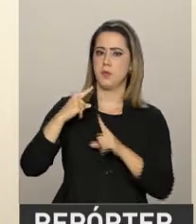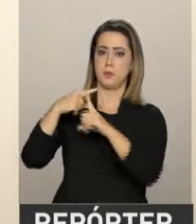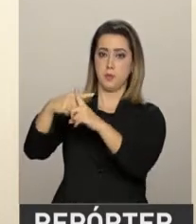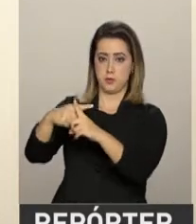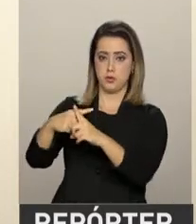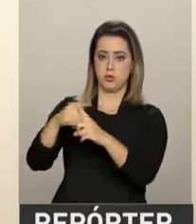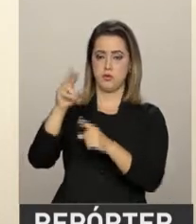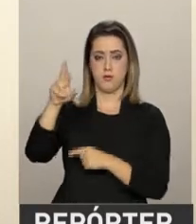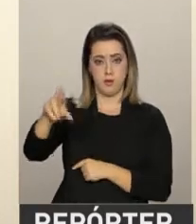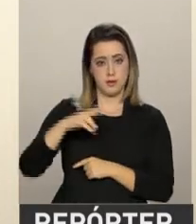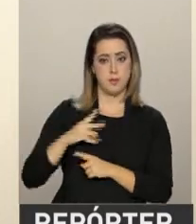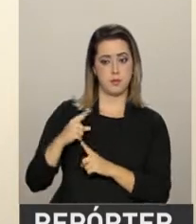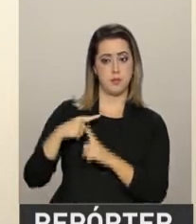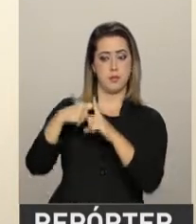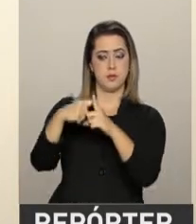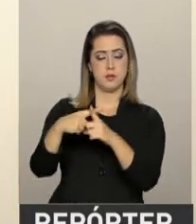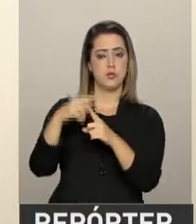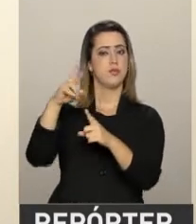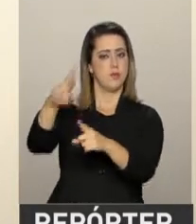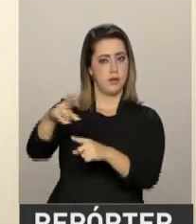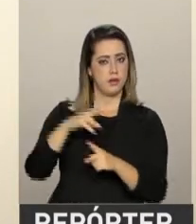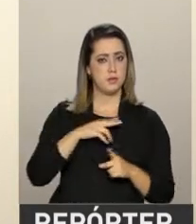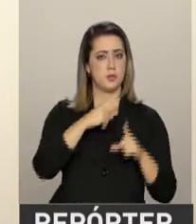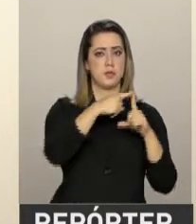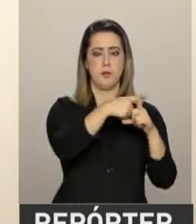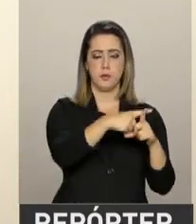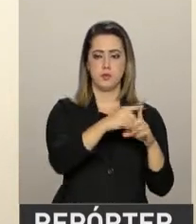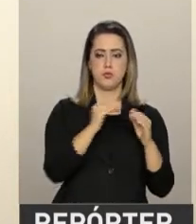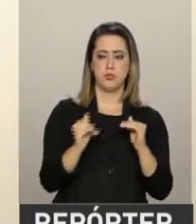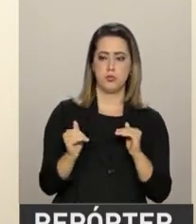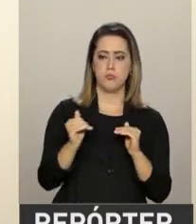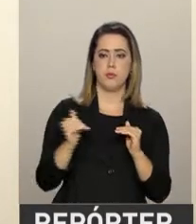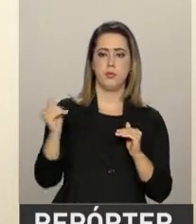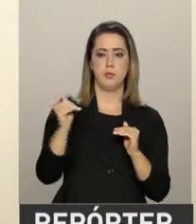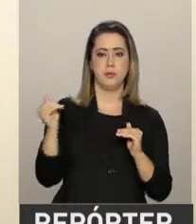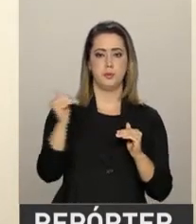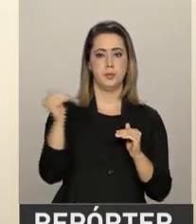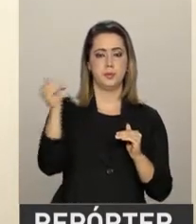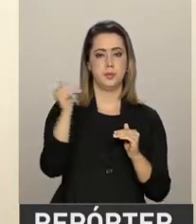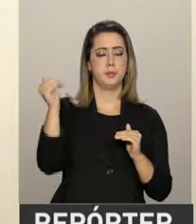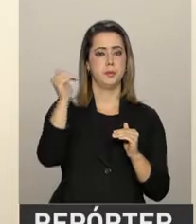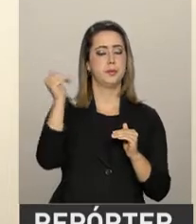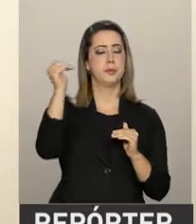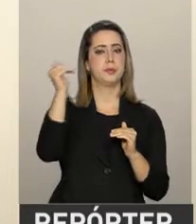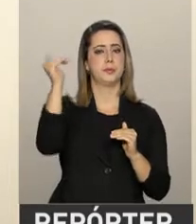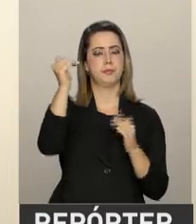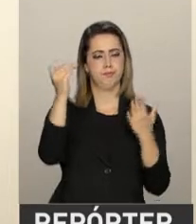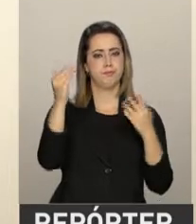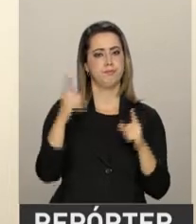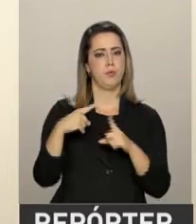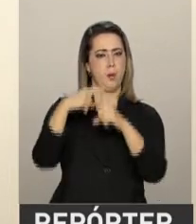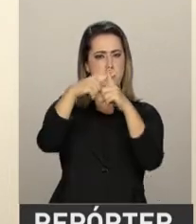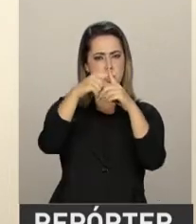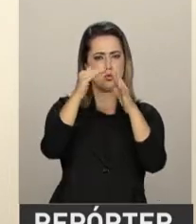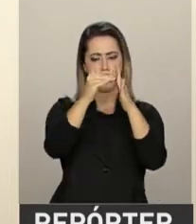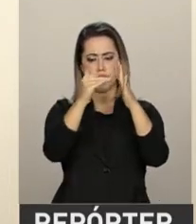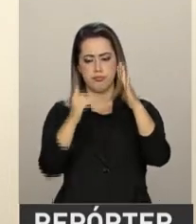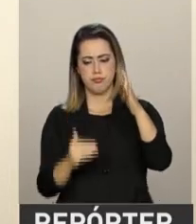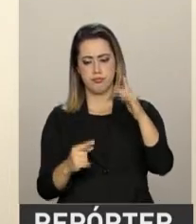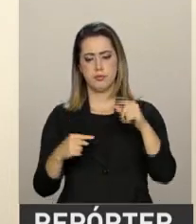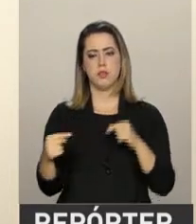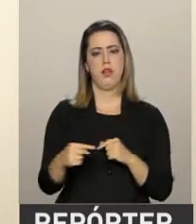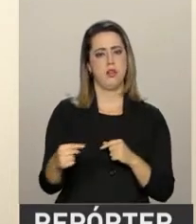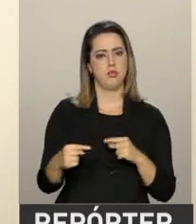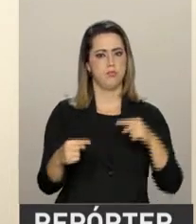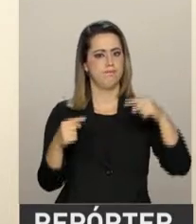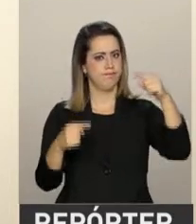conflitos relatados pelos beneficiários frente às suas operadoras pelas próprias operadoras, maior será a pontuação da